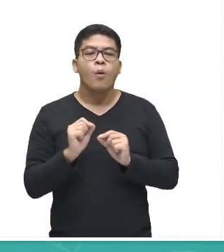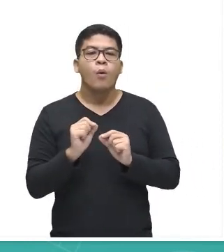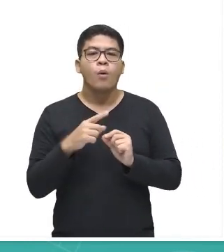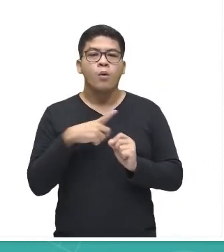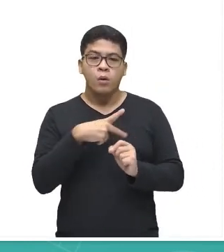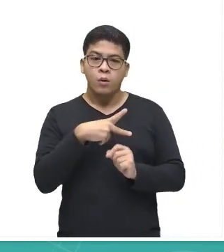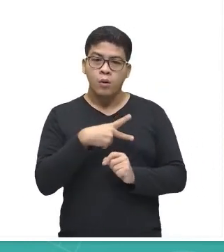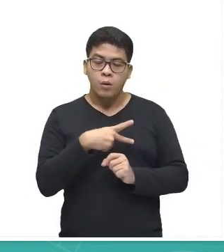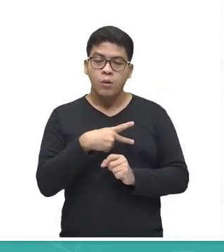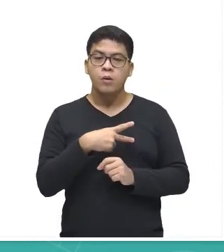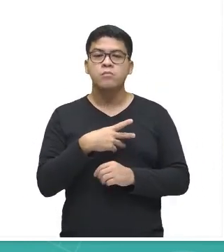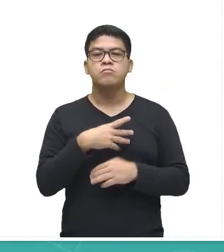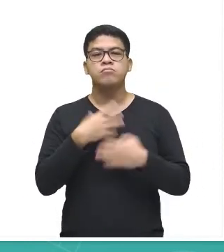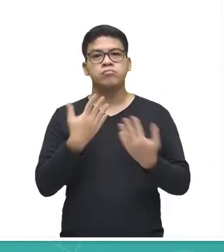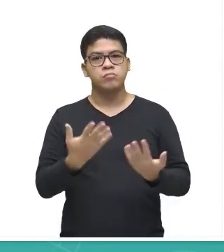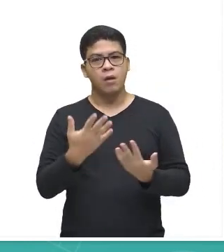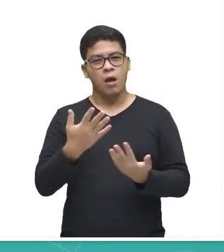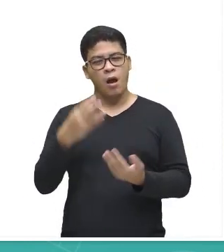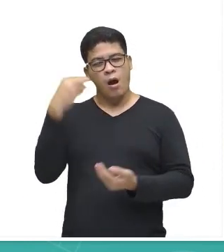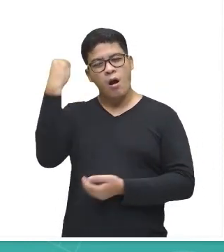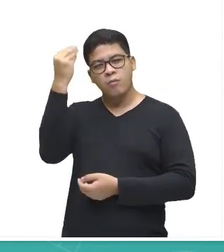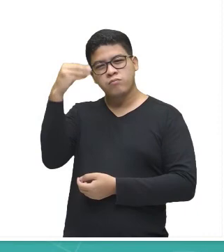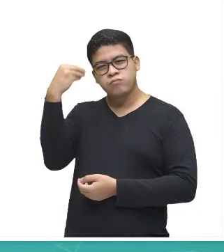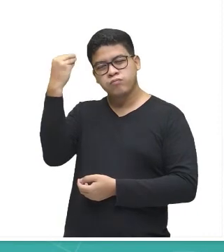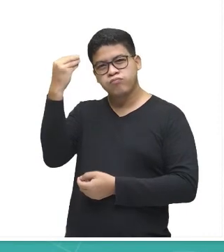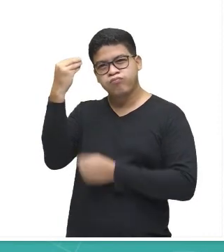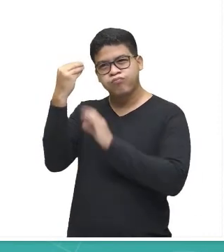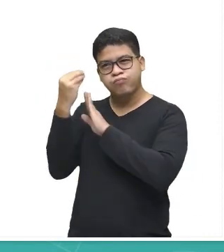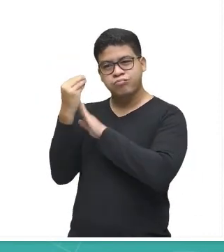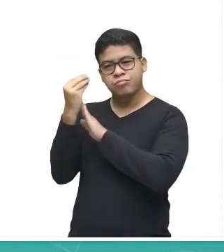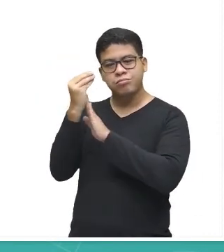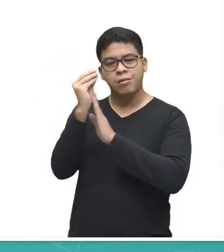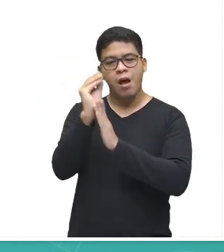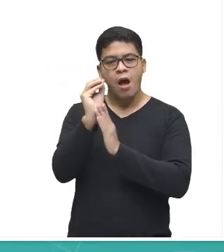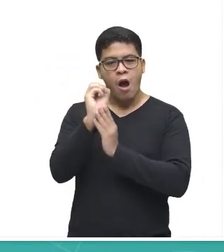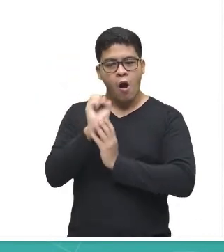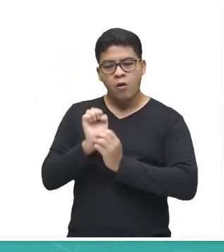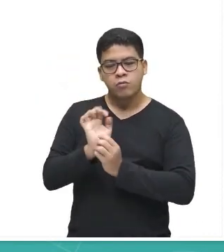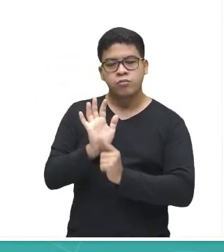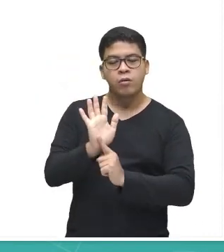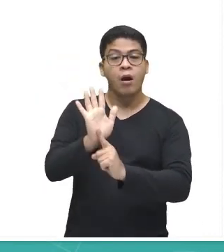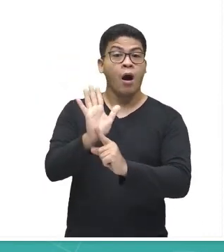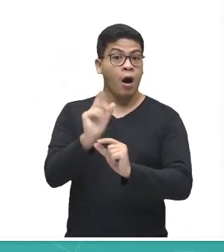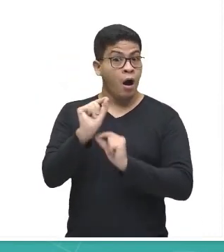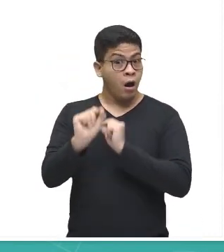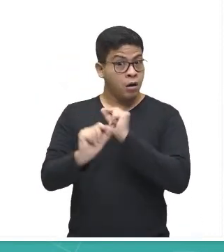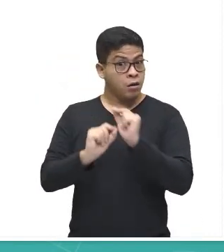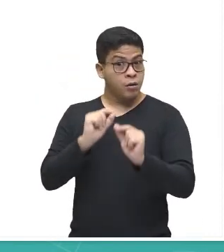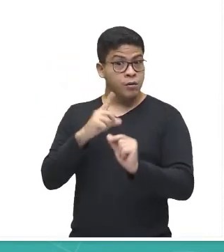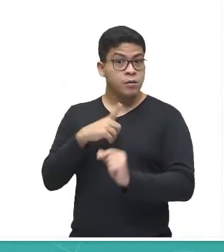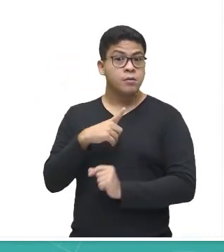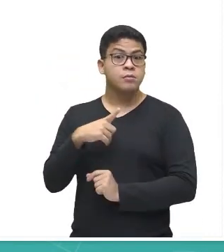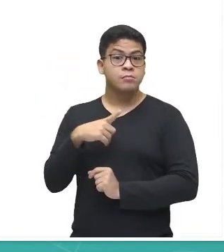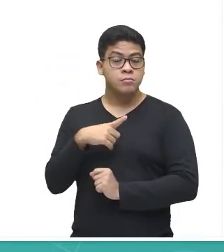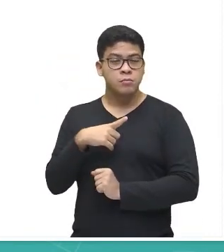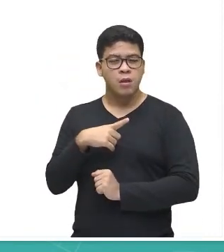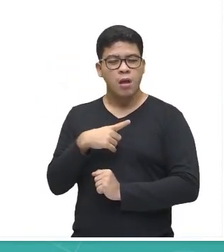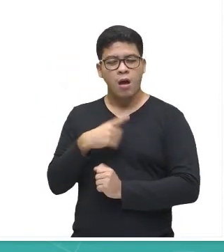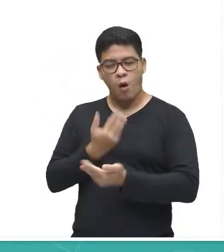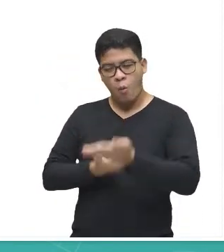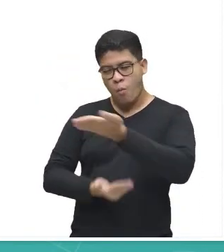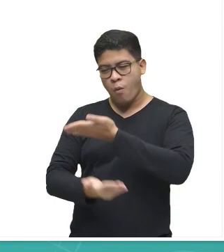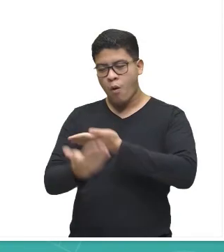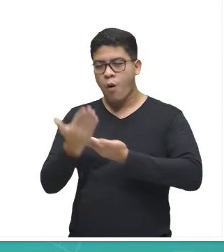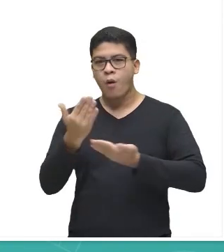fala baseado em suas experiências, em sua vivência, na sua relação com os seus pais. A gente pediu que